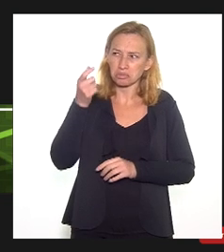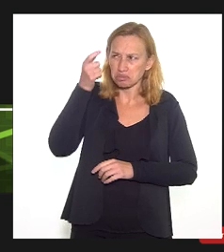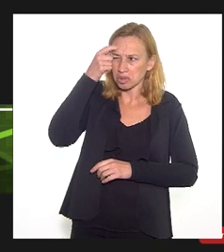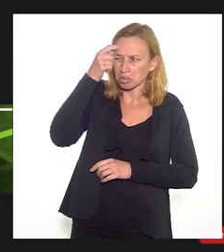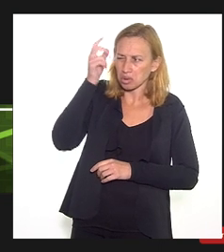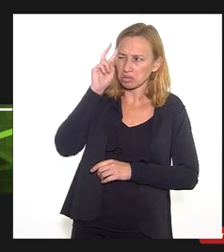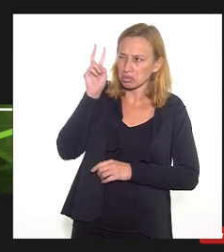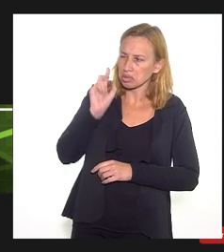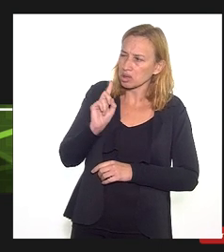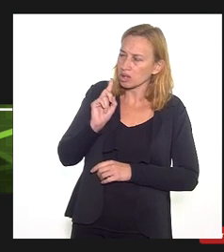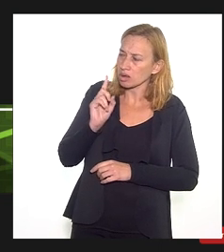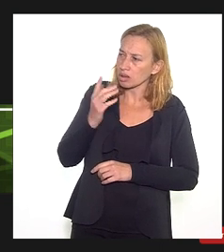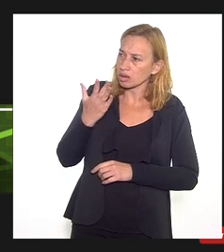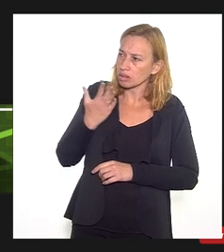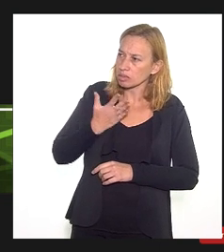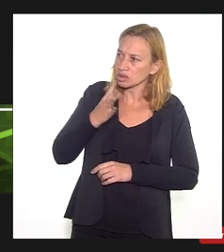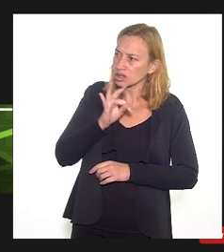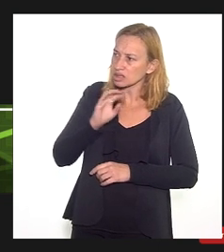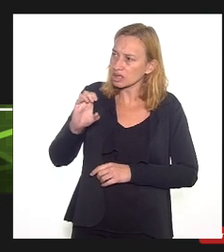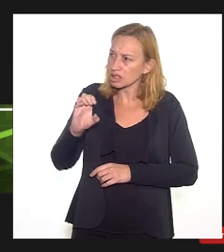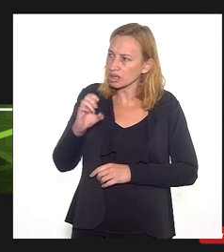pelos companheiros do DCE